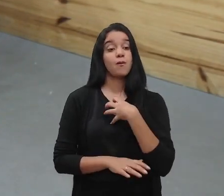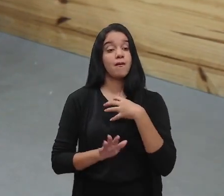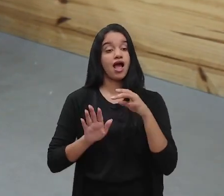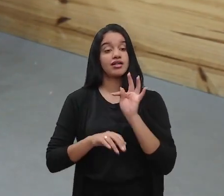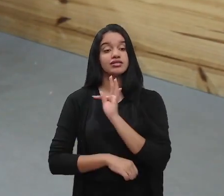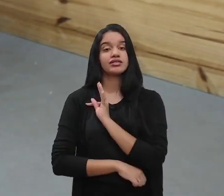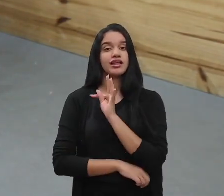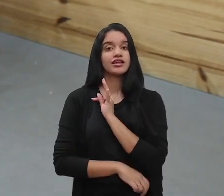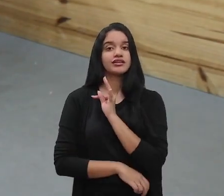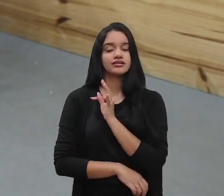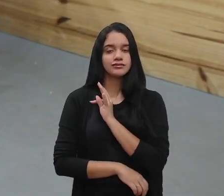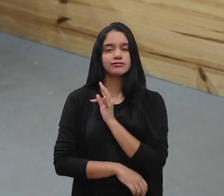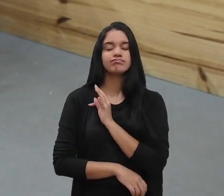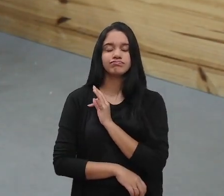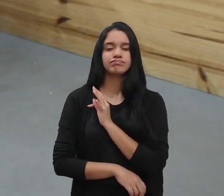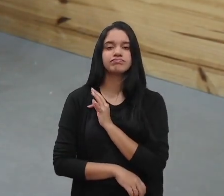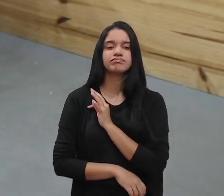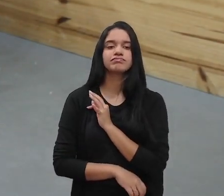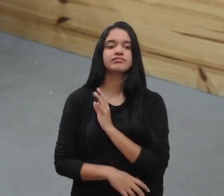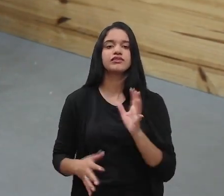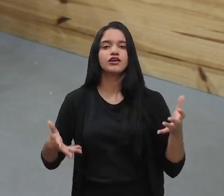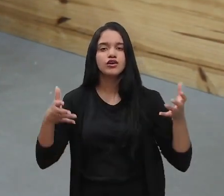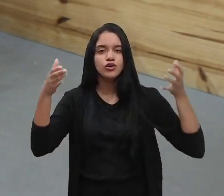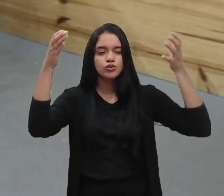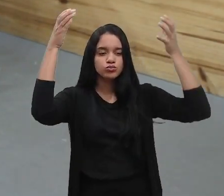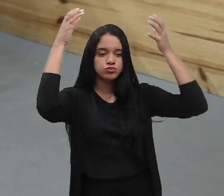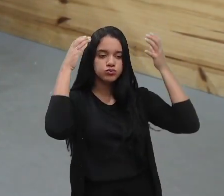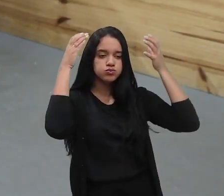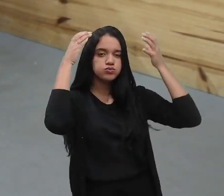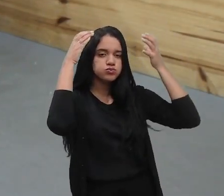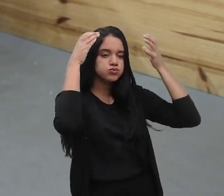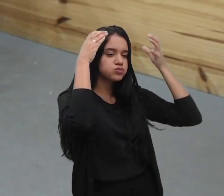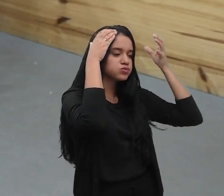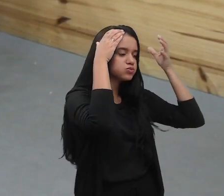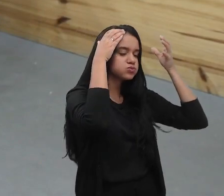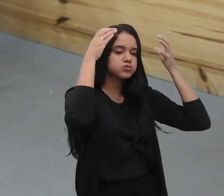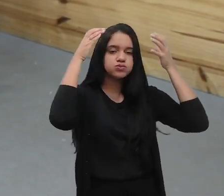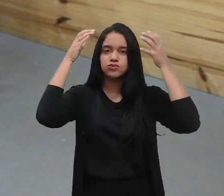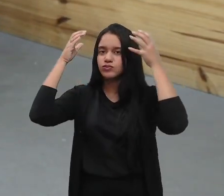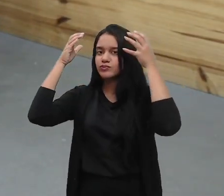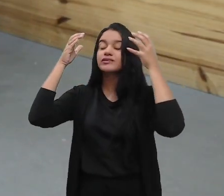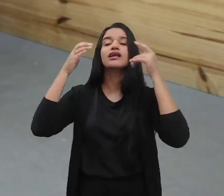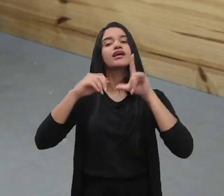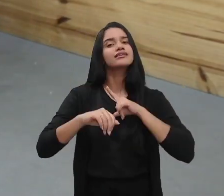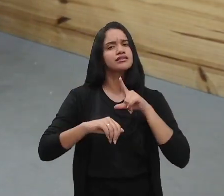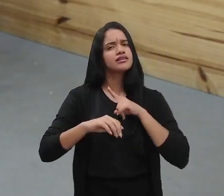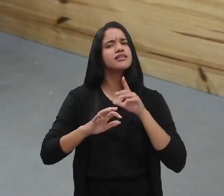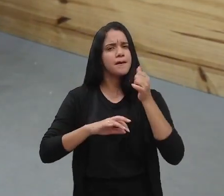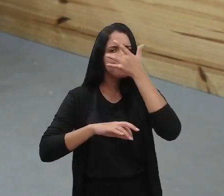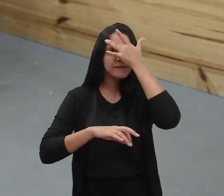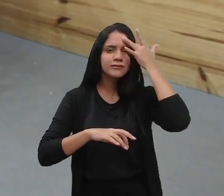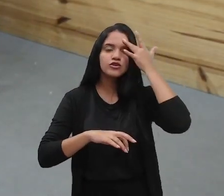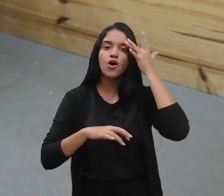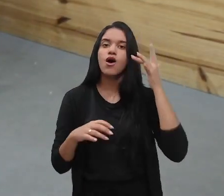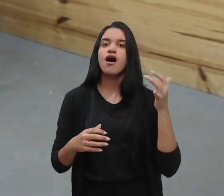Ele encaixava a saca na cabeça, vinha e jogava lá de uma forma, e tem gente que era forte, o pessoal que gosta da academia,